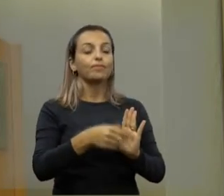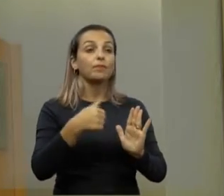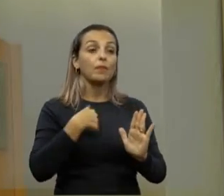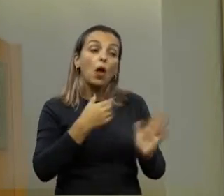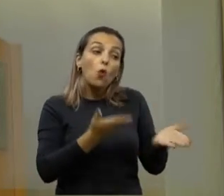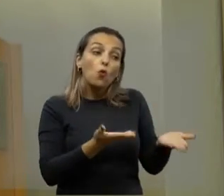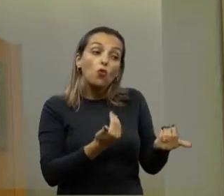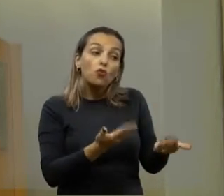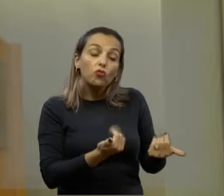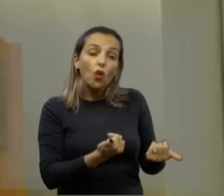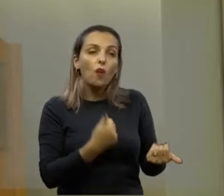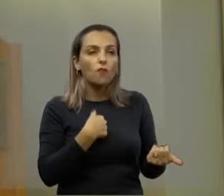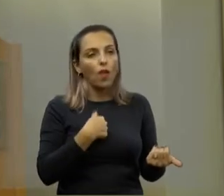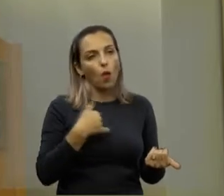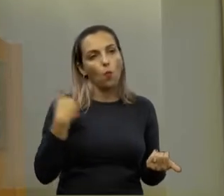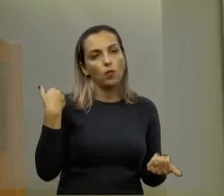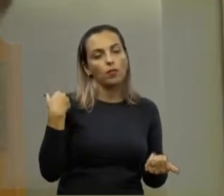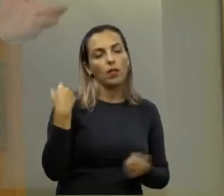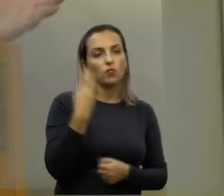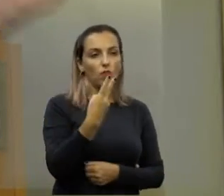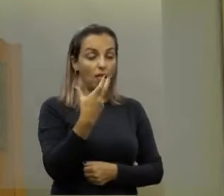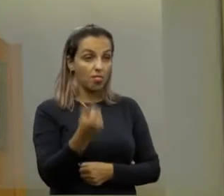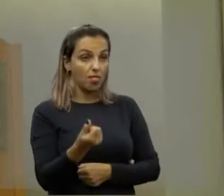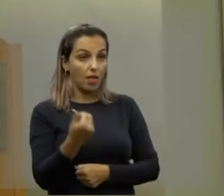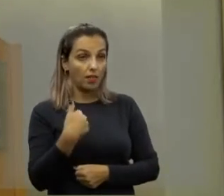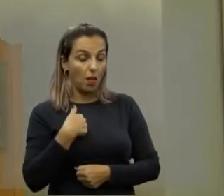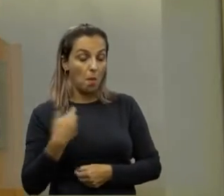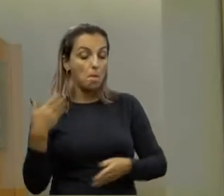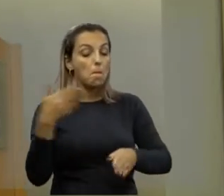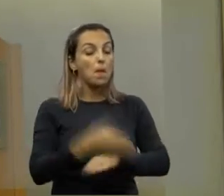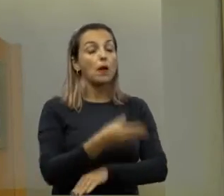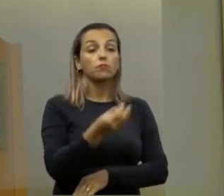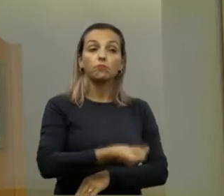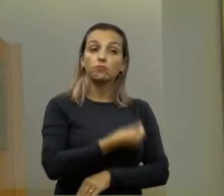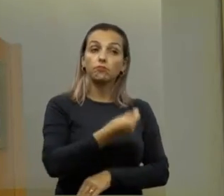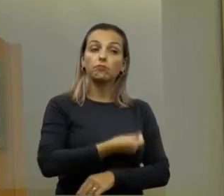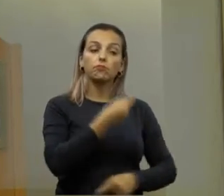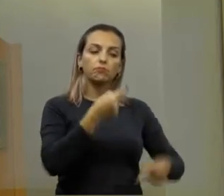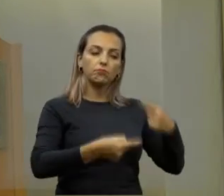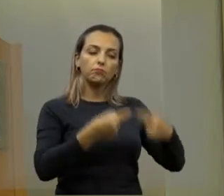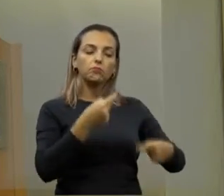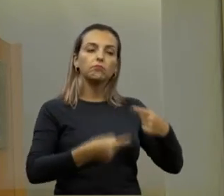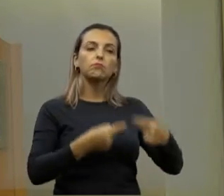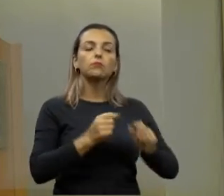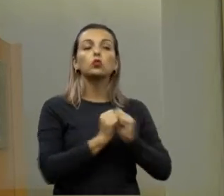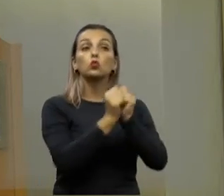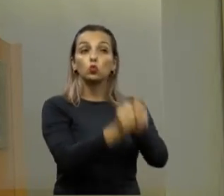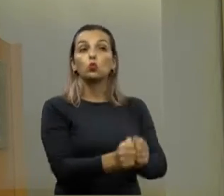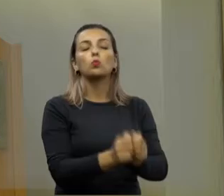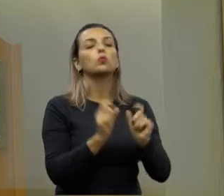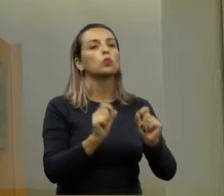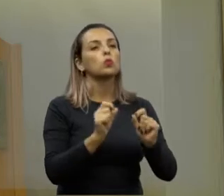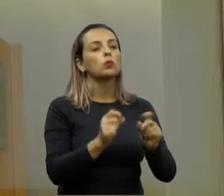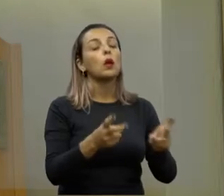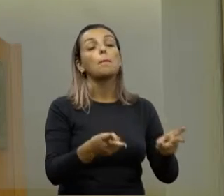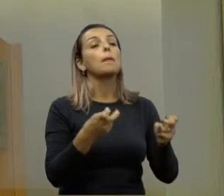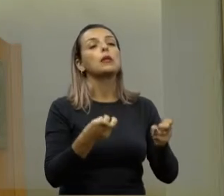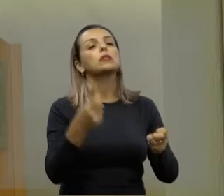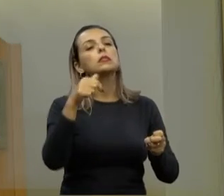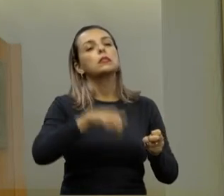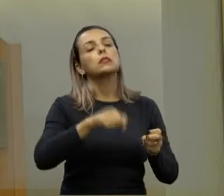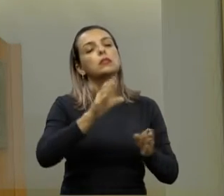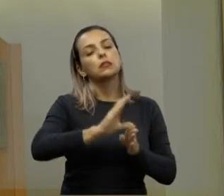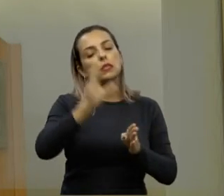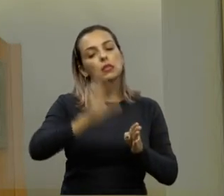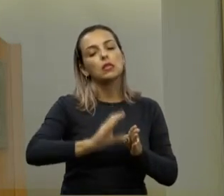enquanto os jovens né eu tenho apenas 26 anos que participei lá mas participei do debate junto com o resto da moçada a gente vê que chega aqui na